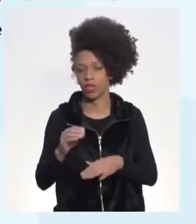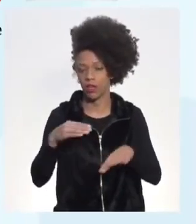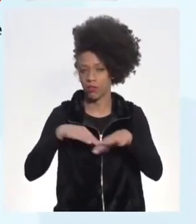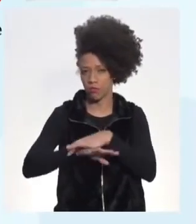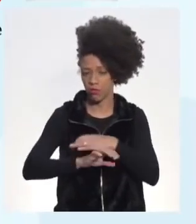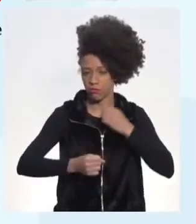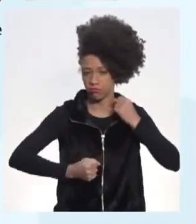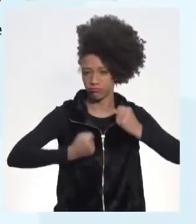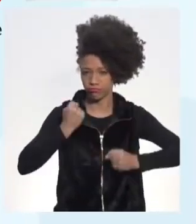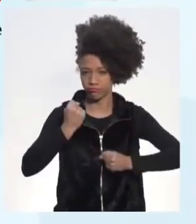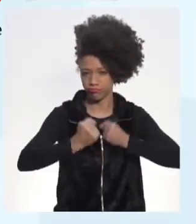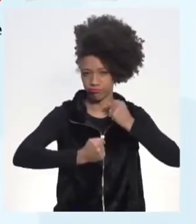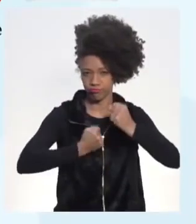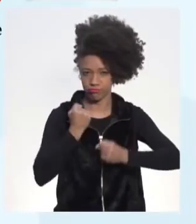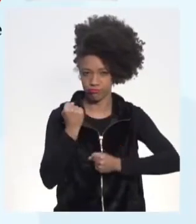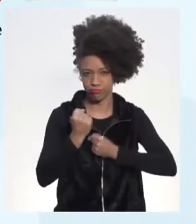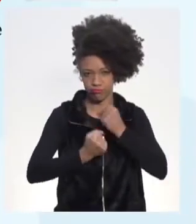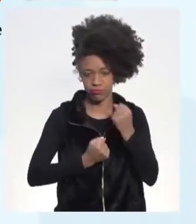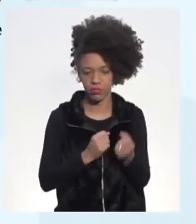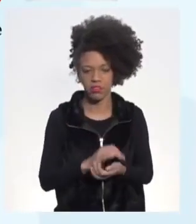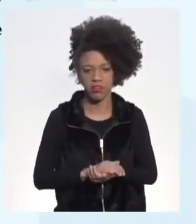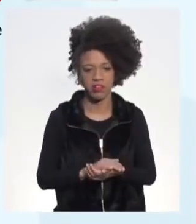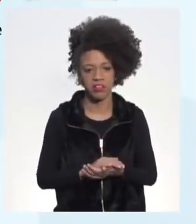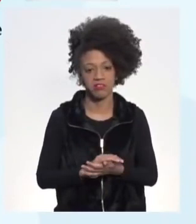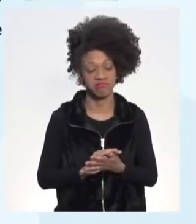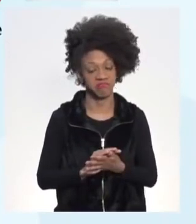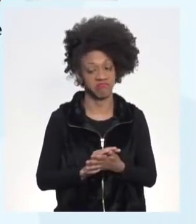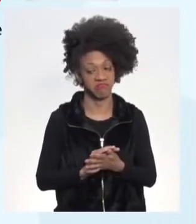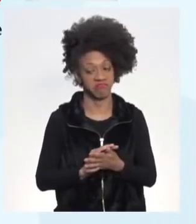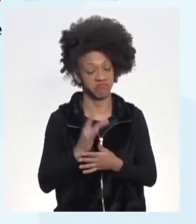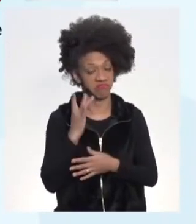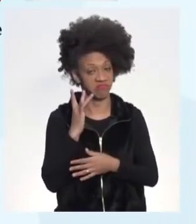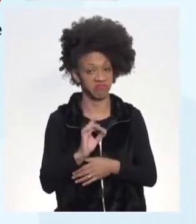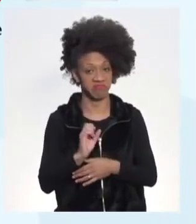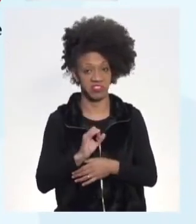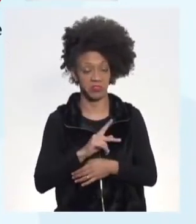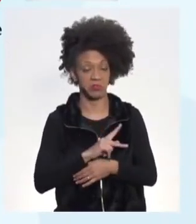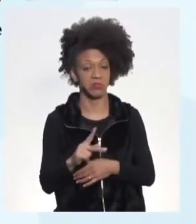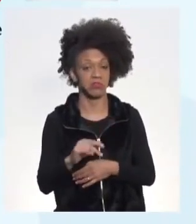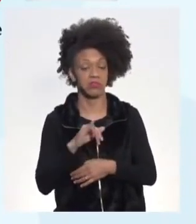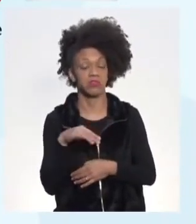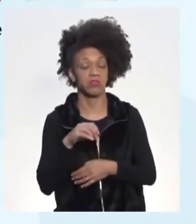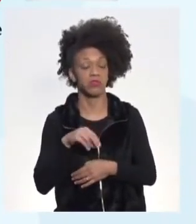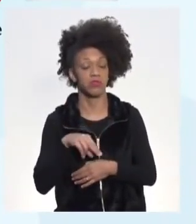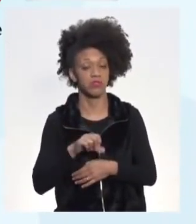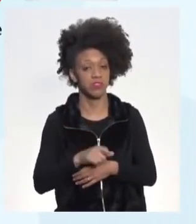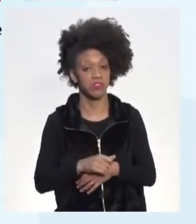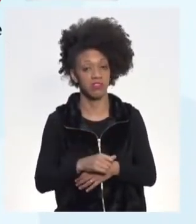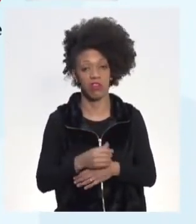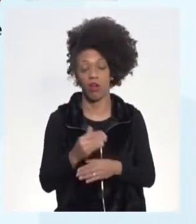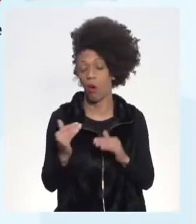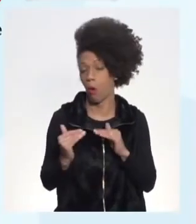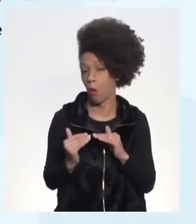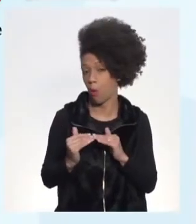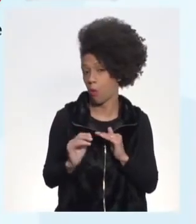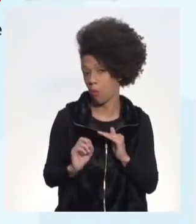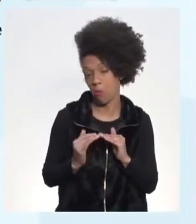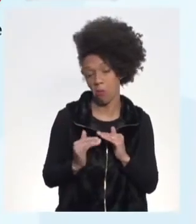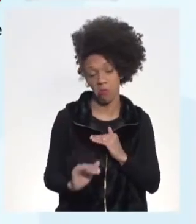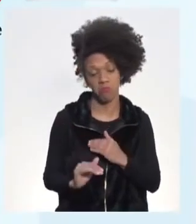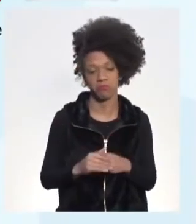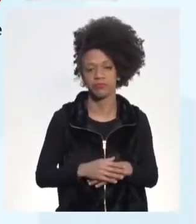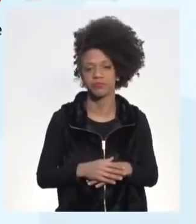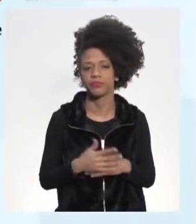O Jonas fez uma careta agora, não sei se ele está concordando ou não com isso, né? Ao navegar no site para adquirir